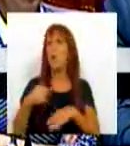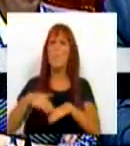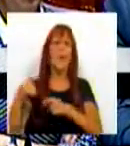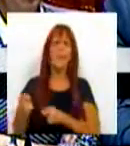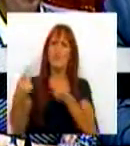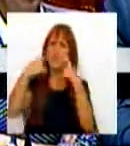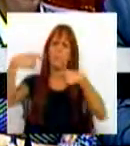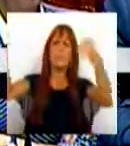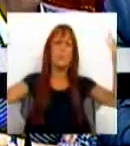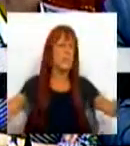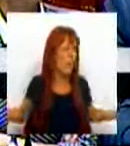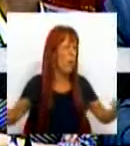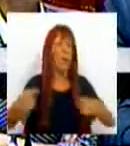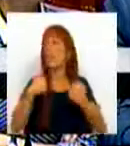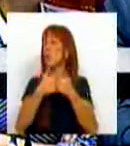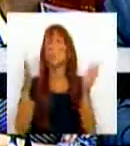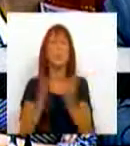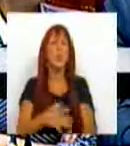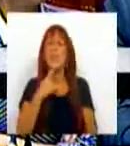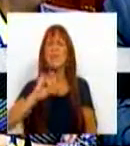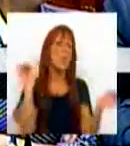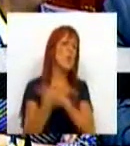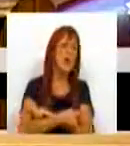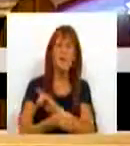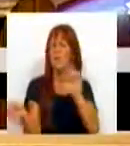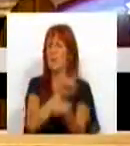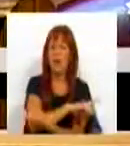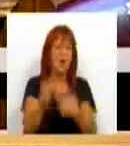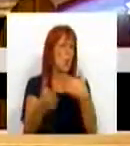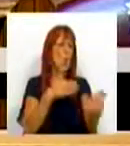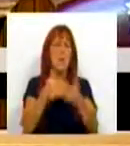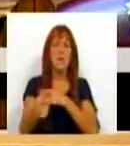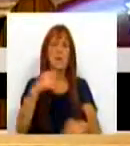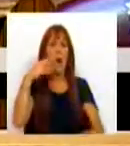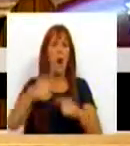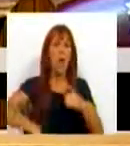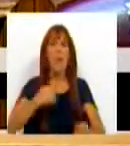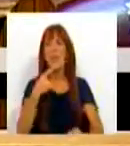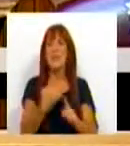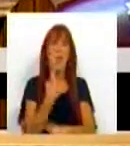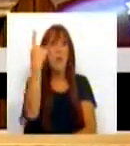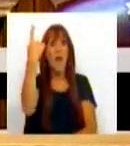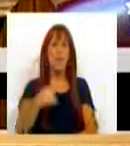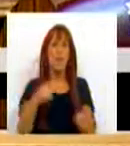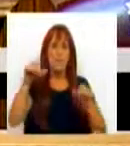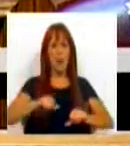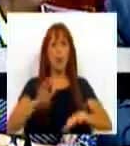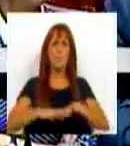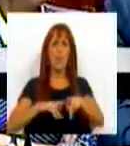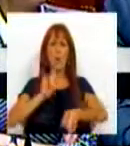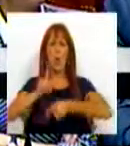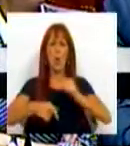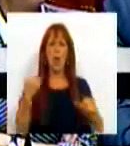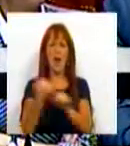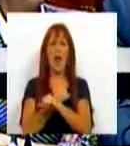faz investimento público. Portanto, eles dizem tudo e o seu contrário, não importa o quê, só para dizerem alguma coisa de mal relativamente àquilo